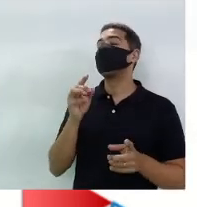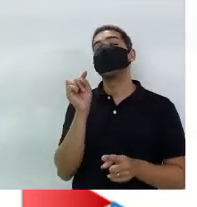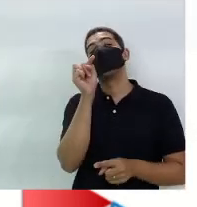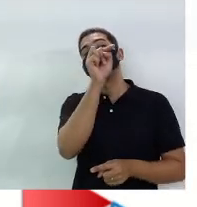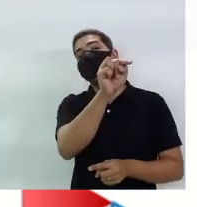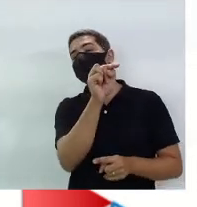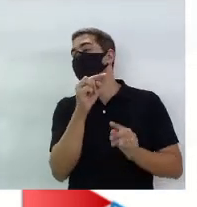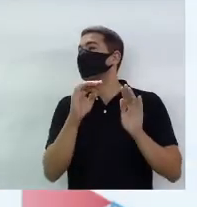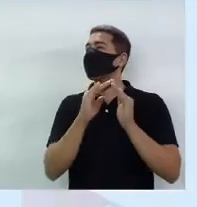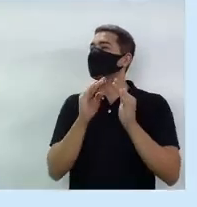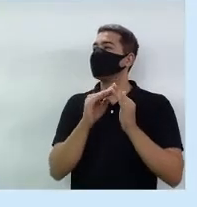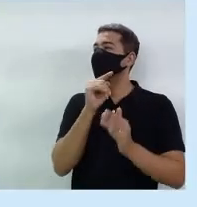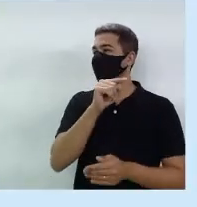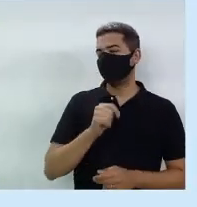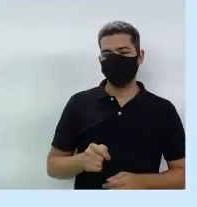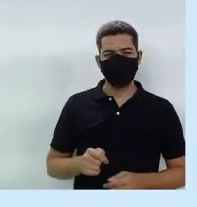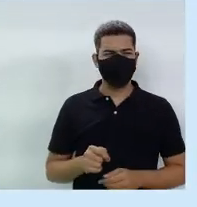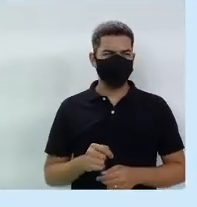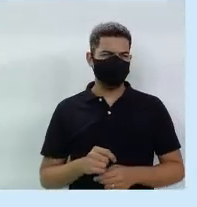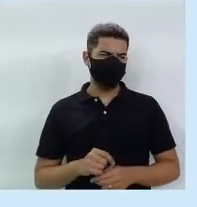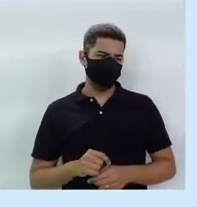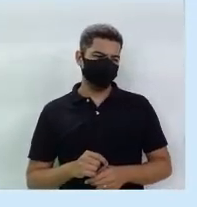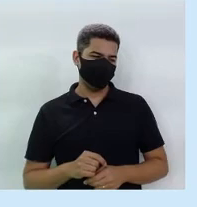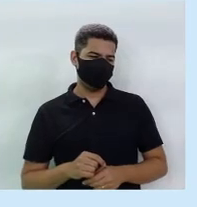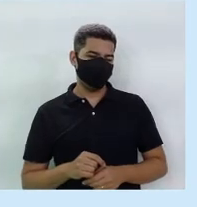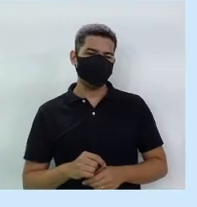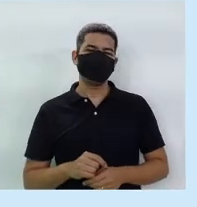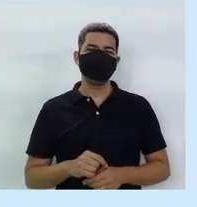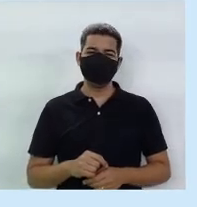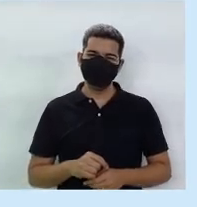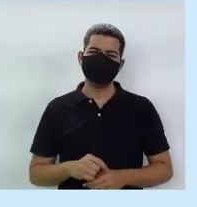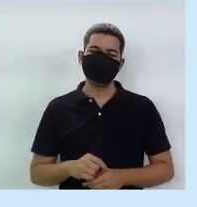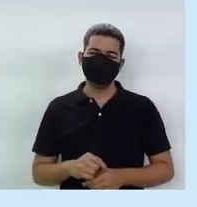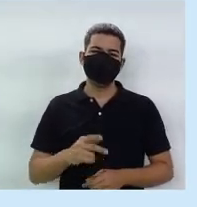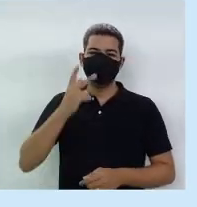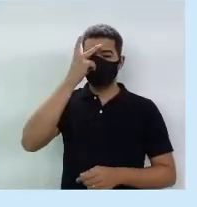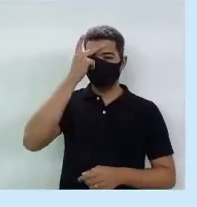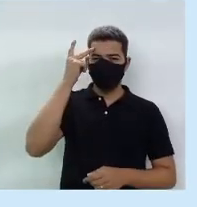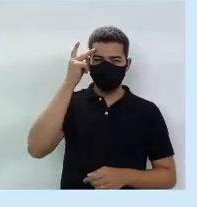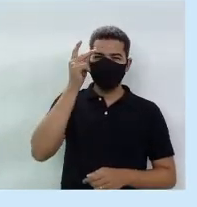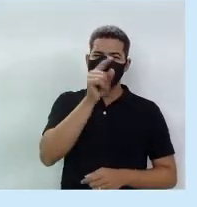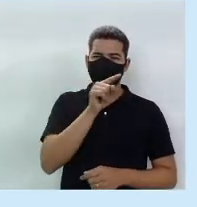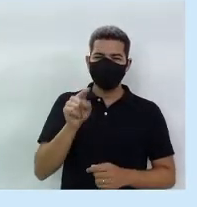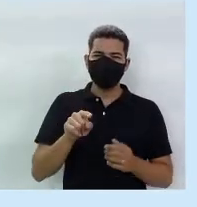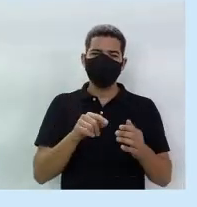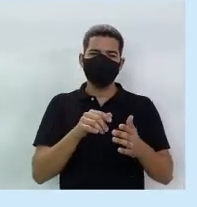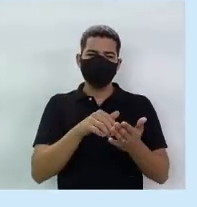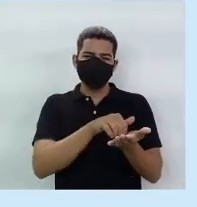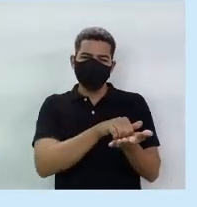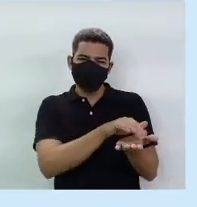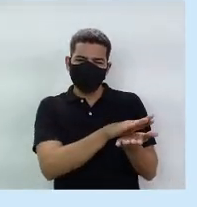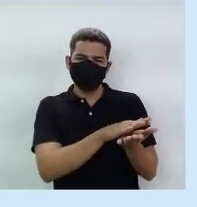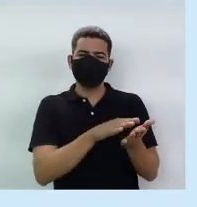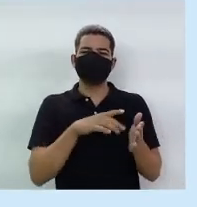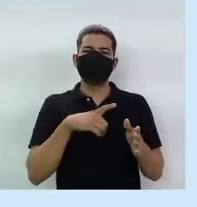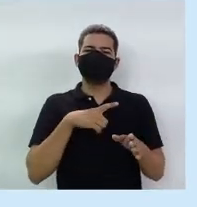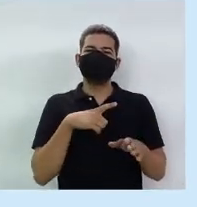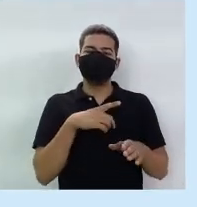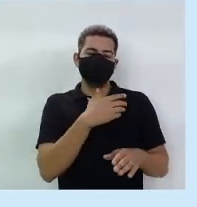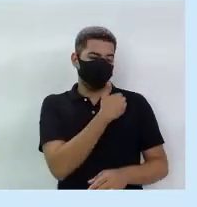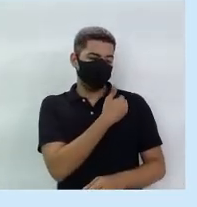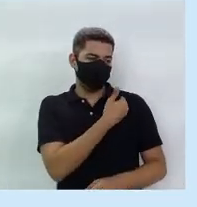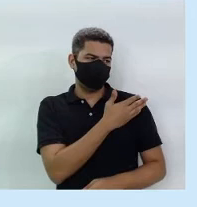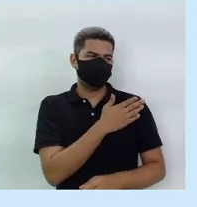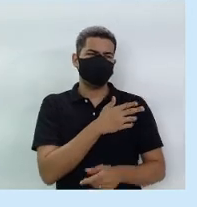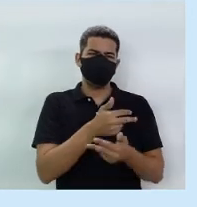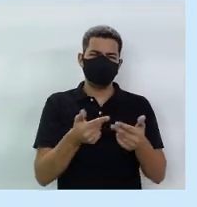a intencionalidade aí que nós temos? A pobreza, a exclusão social. Então, eu gostaria que vocês